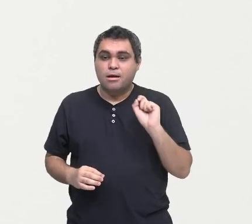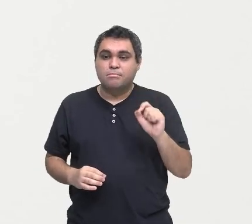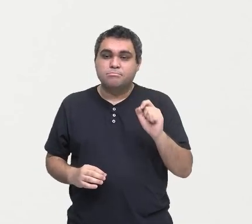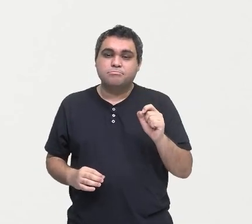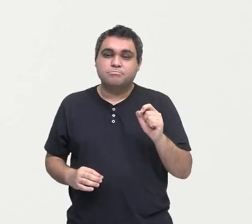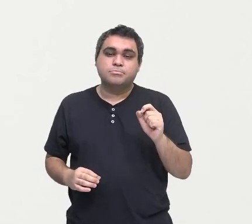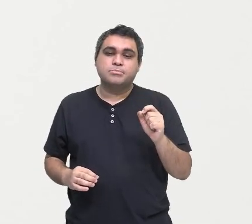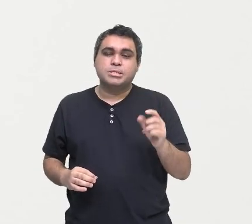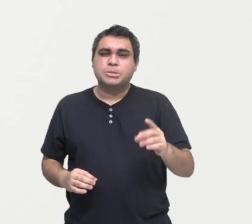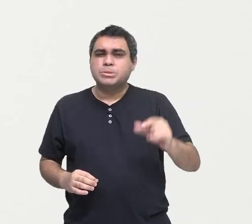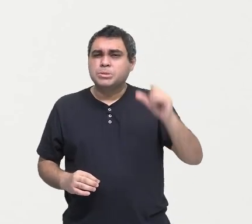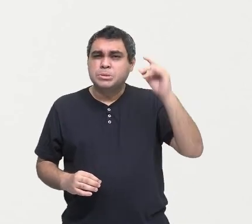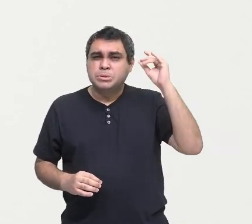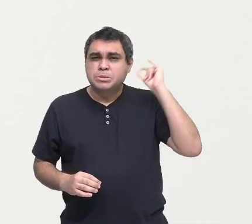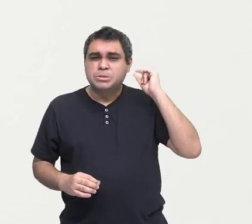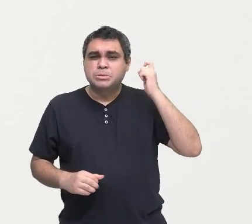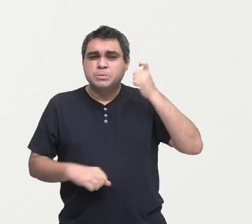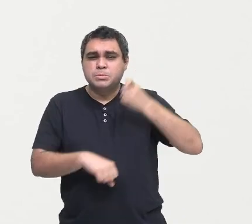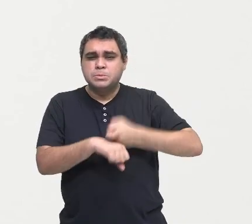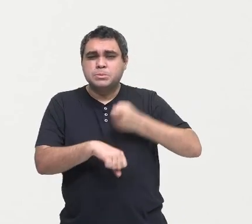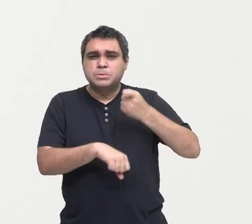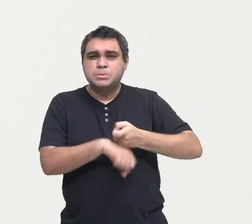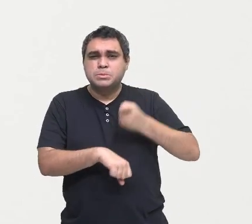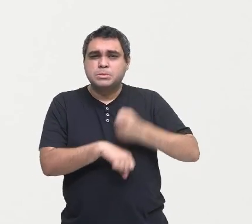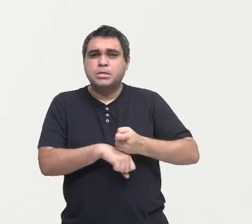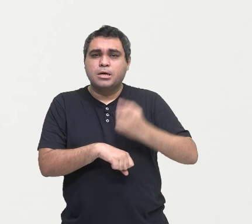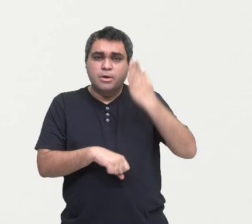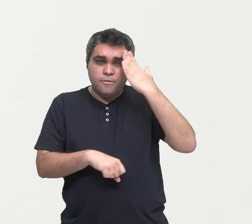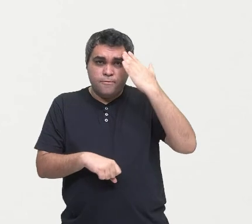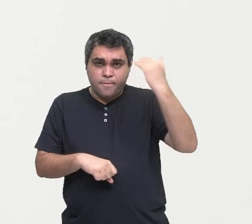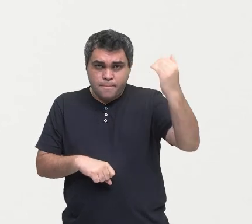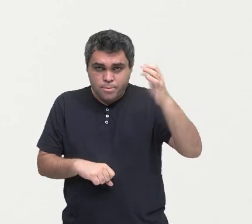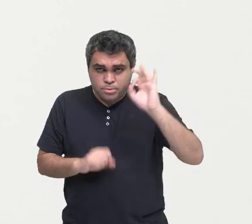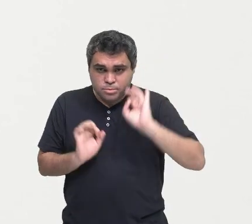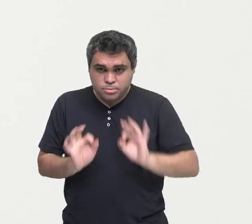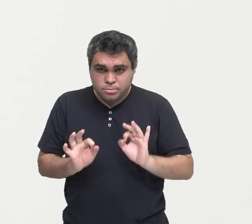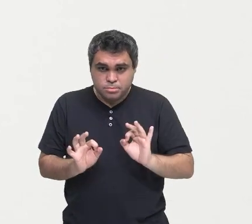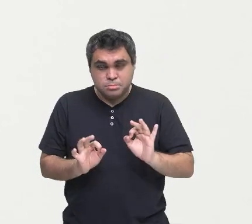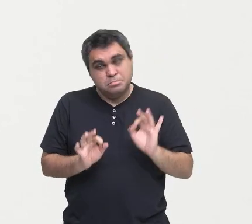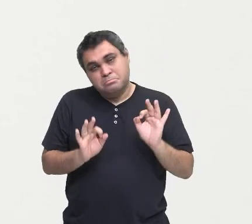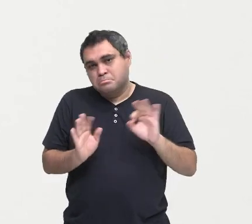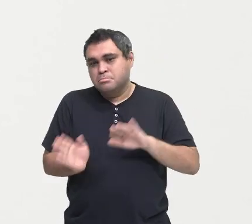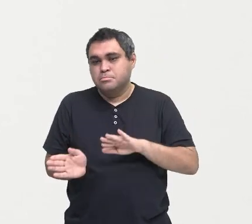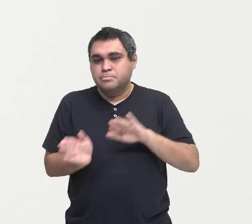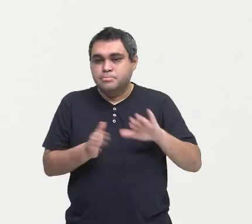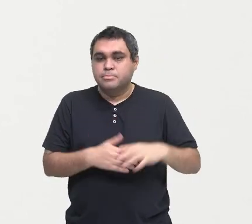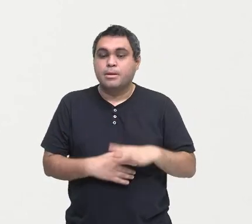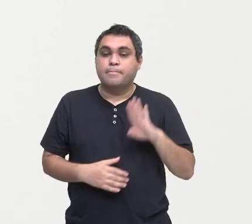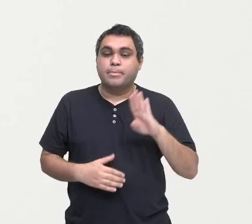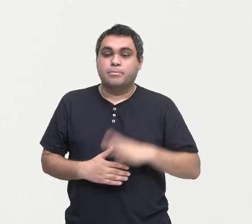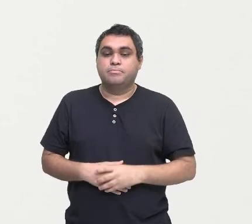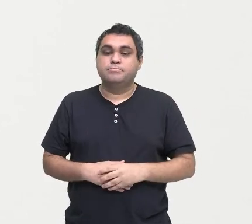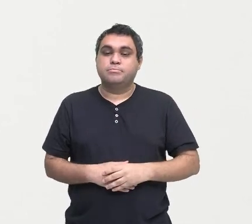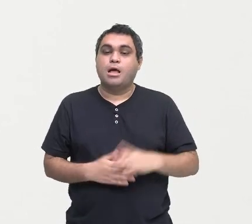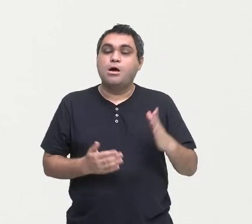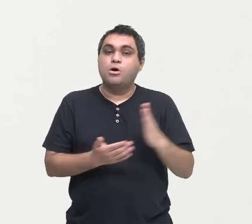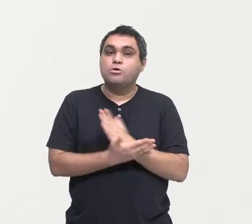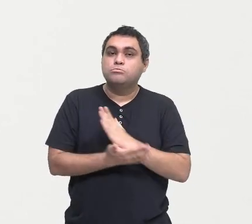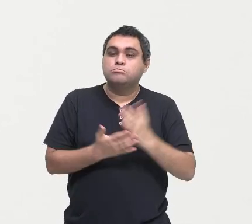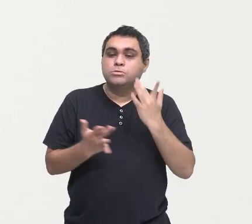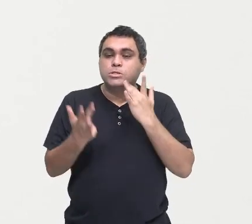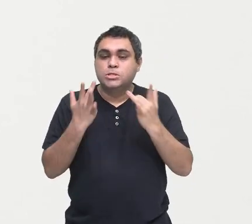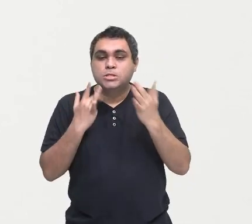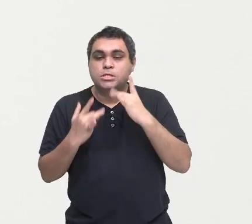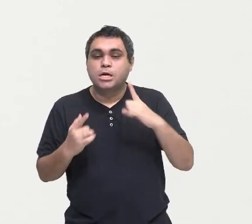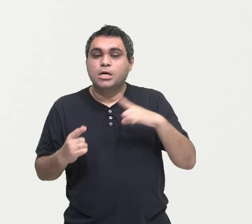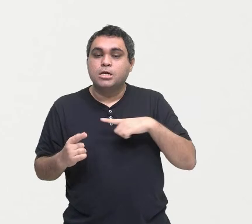primitivo, rudimentar e popular. Muito bem, muito bem. Vamos passando. B. Algumas de suas peças têm